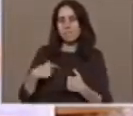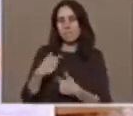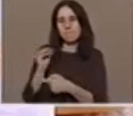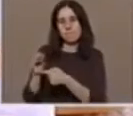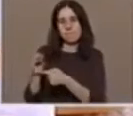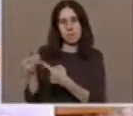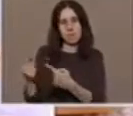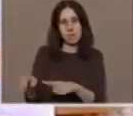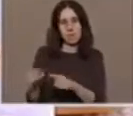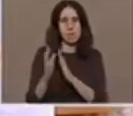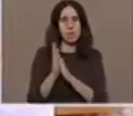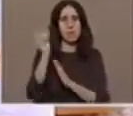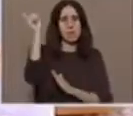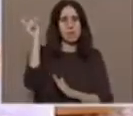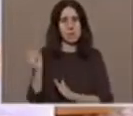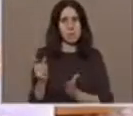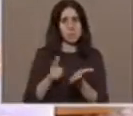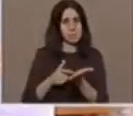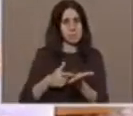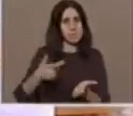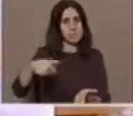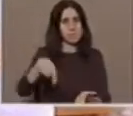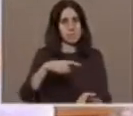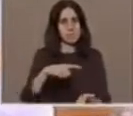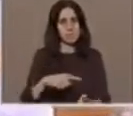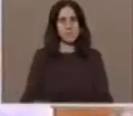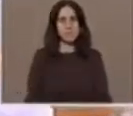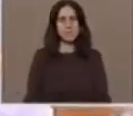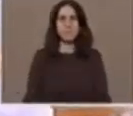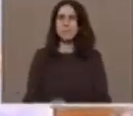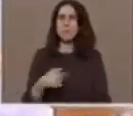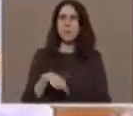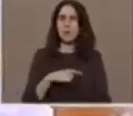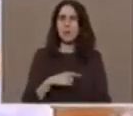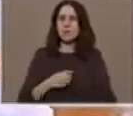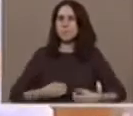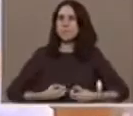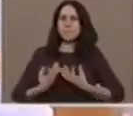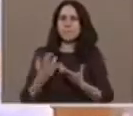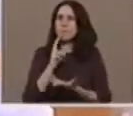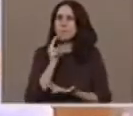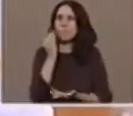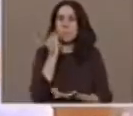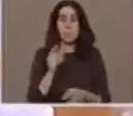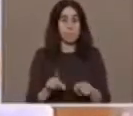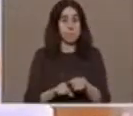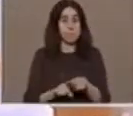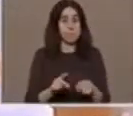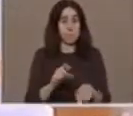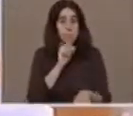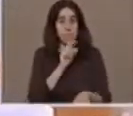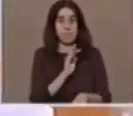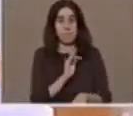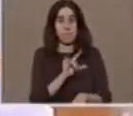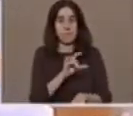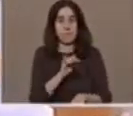Deus não nos dispensa. Como é que respondemos? Poderíamos dizer como Filipe: não